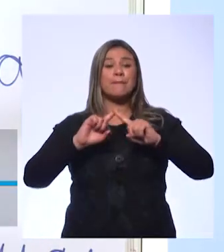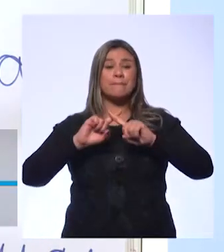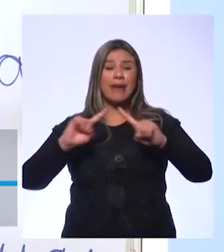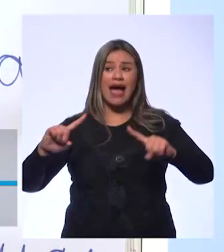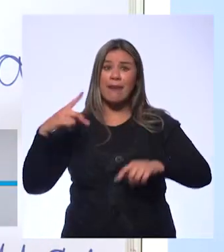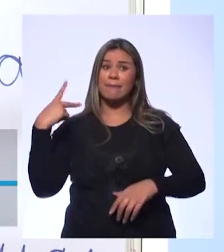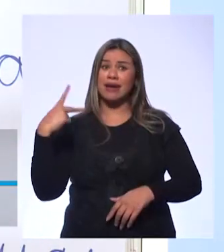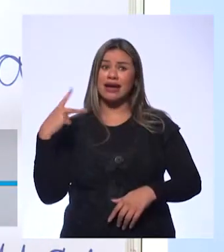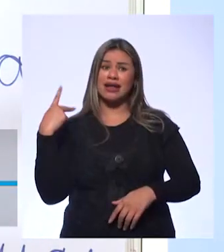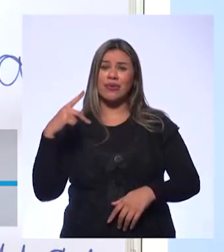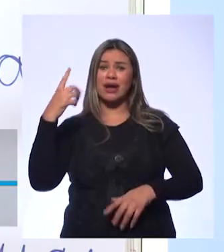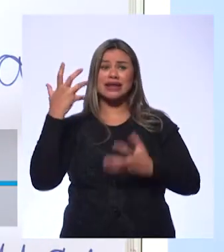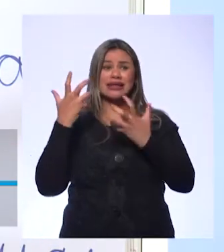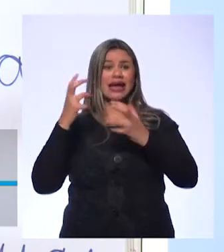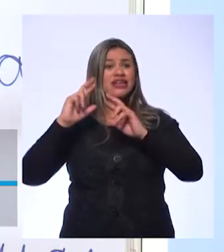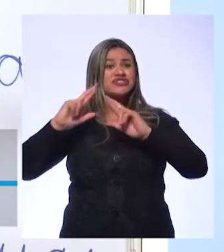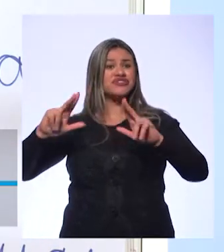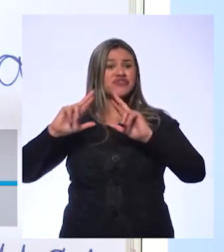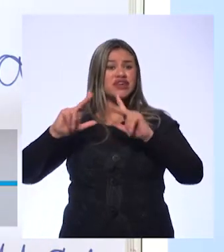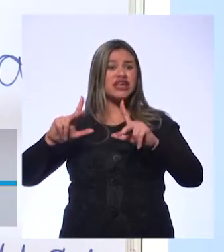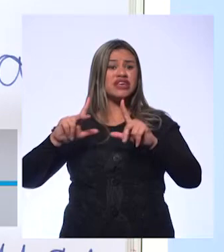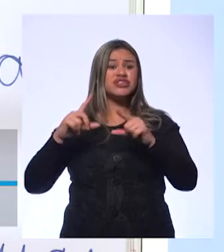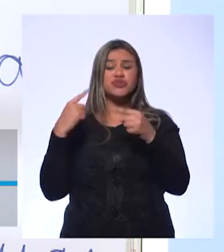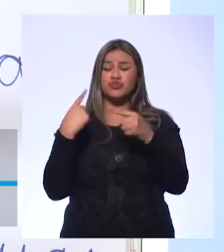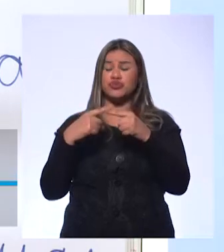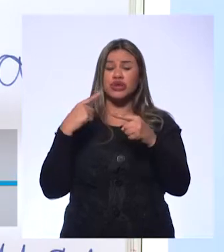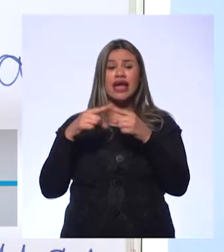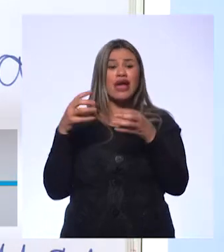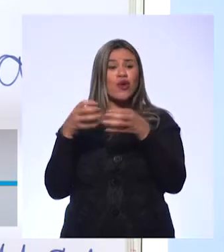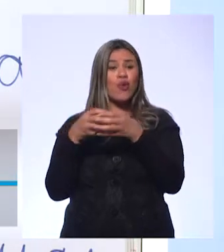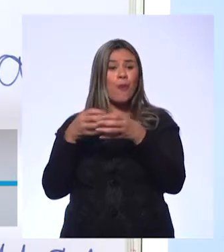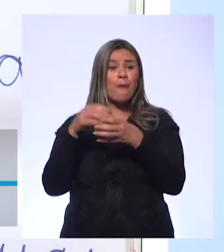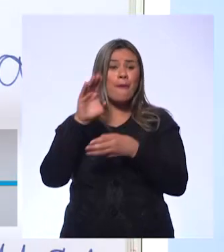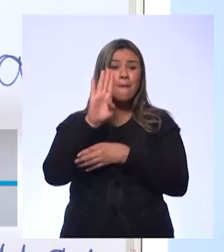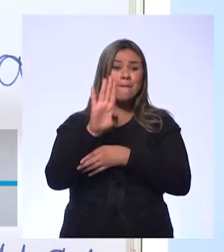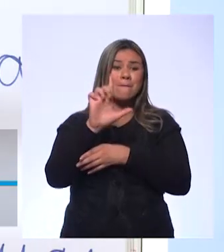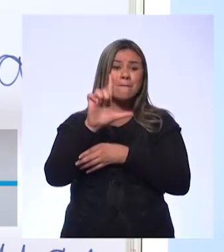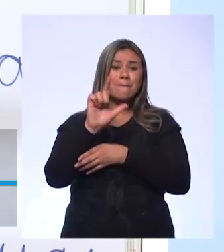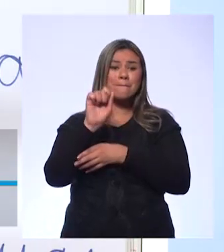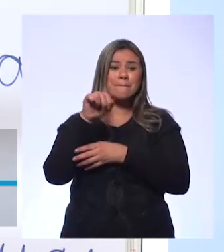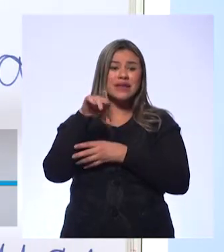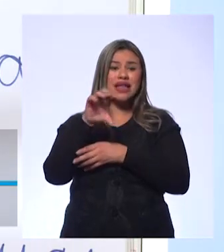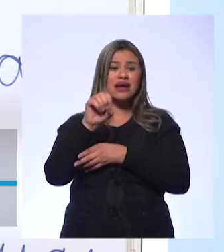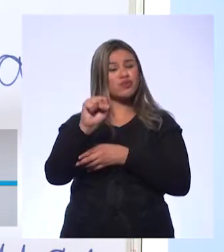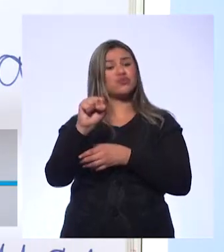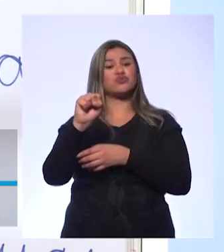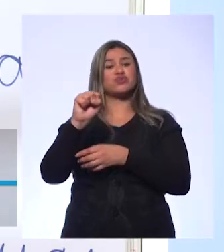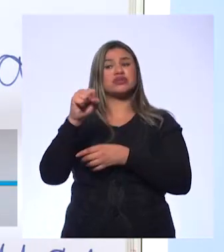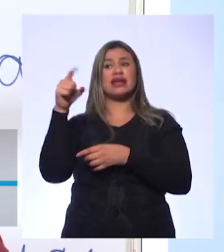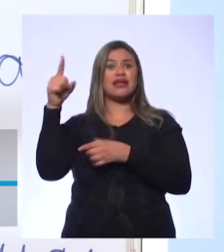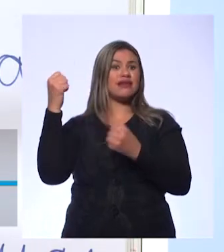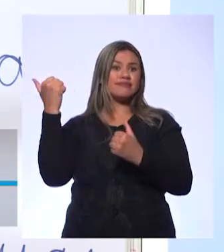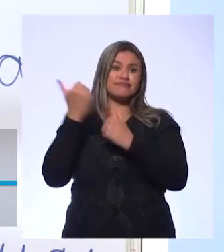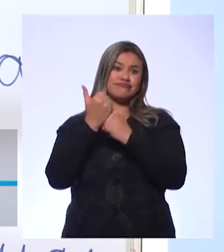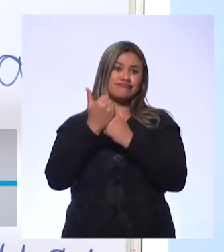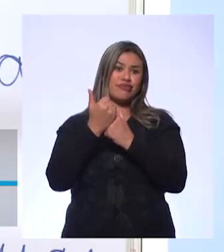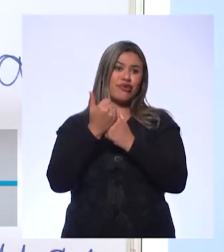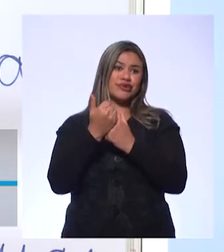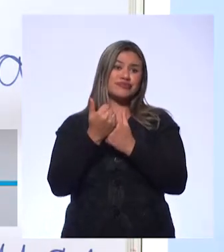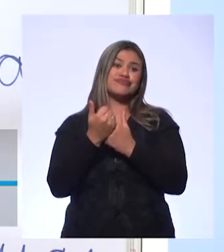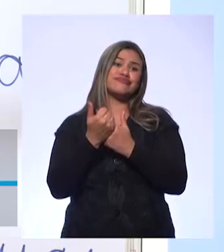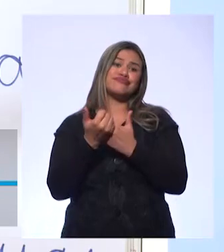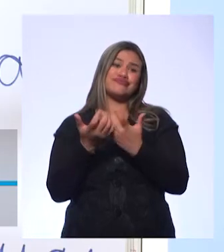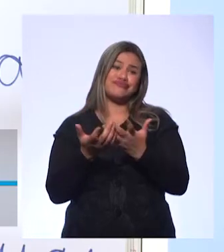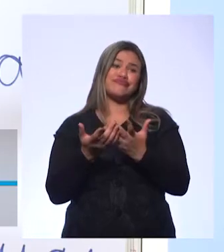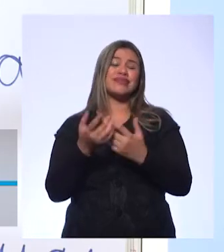do Paraguai porque o Paraguai ele está do lado de quem dos bancos os bancos eles são aqueles que estão no poder